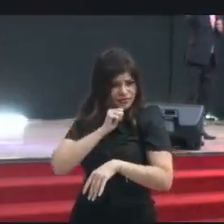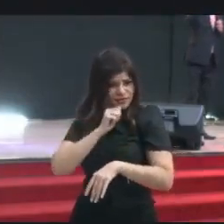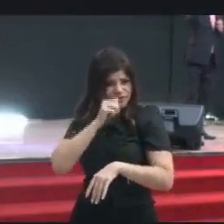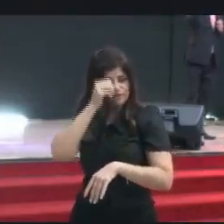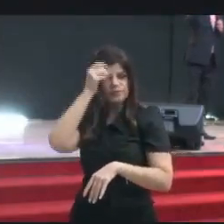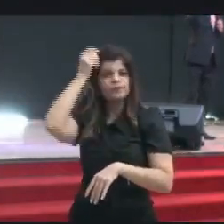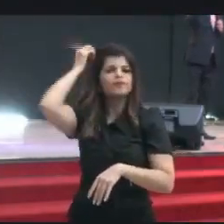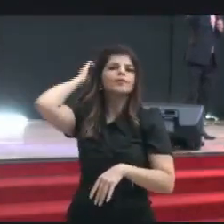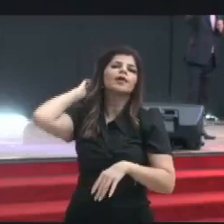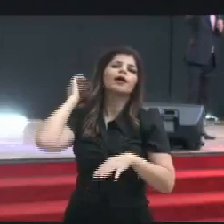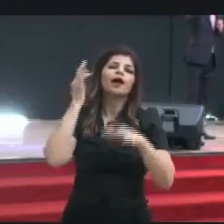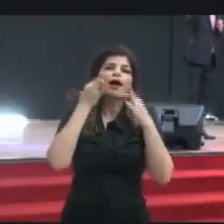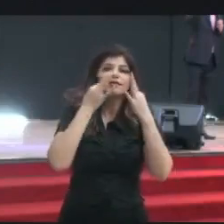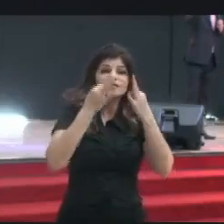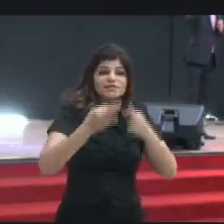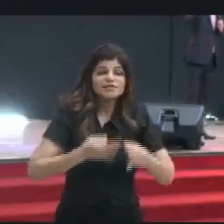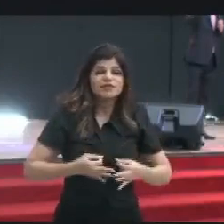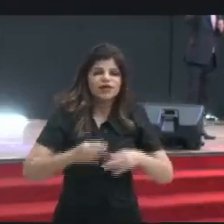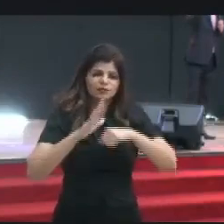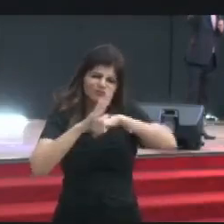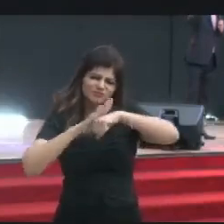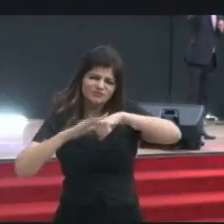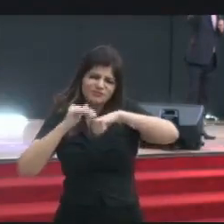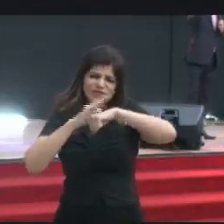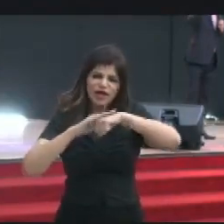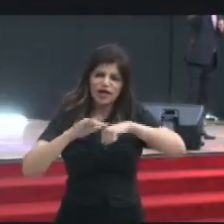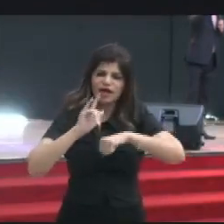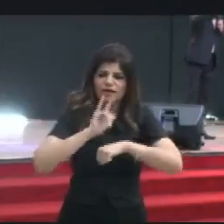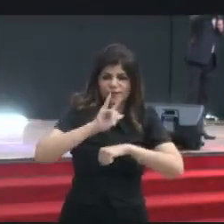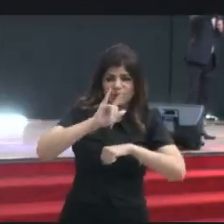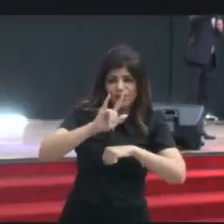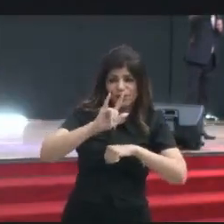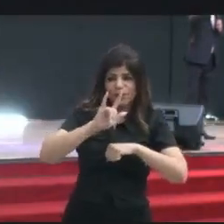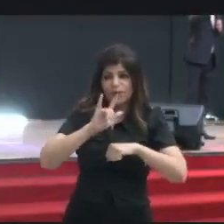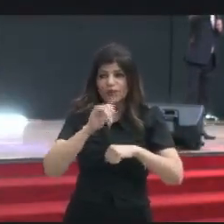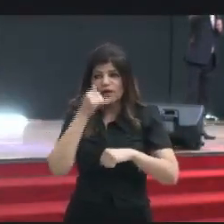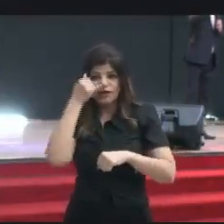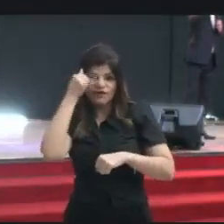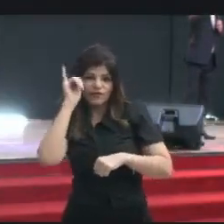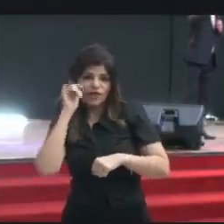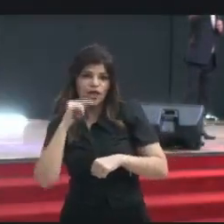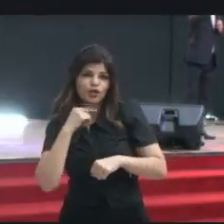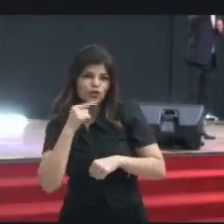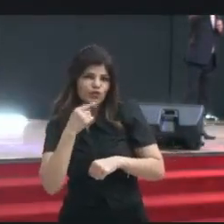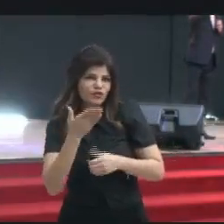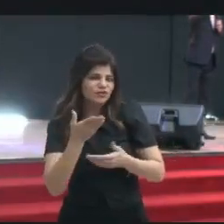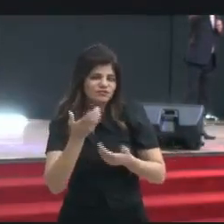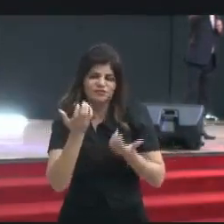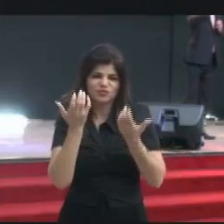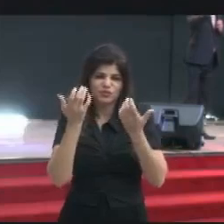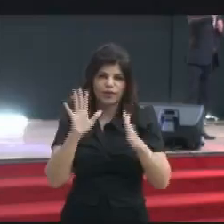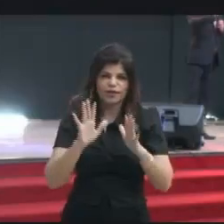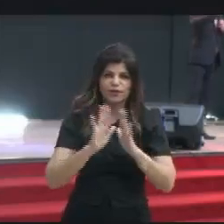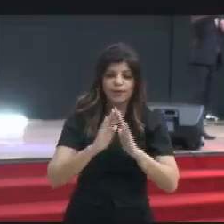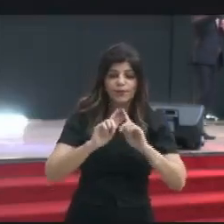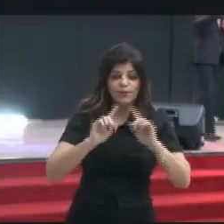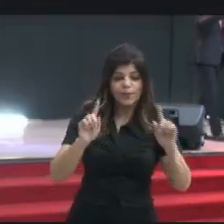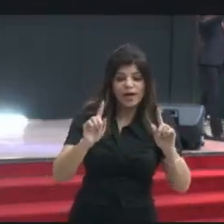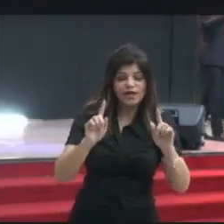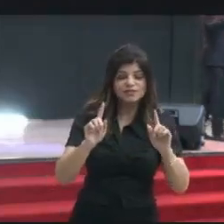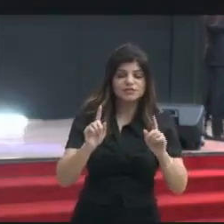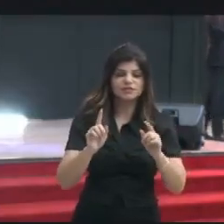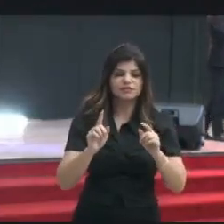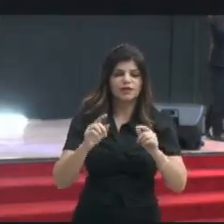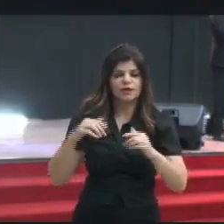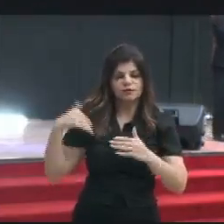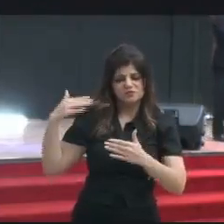com muito carinho, muito amor. Eu não quero gerar culpa em você, mas com o passar